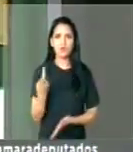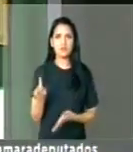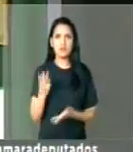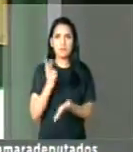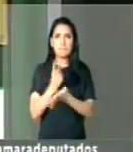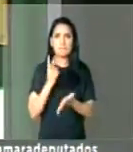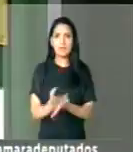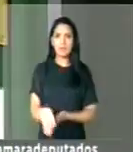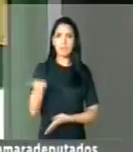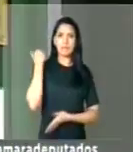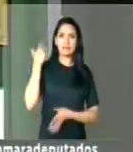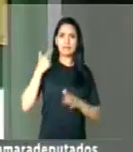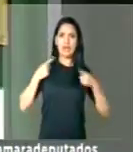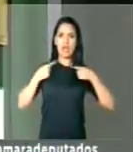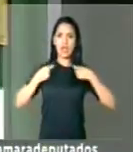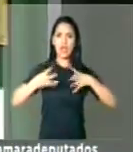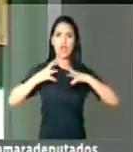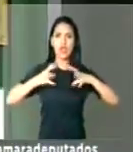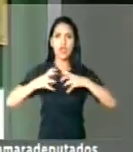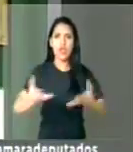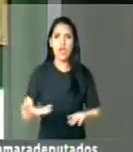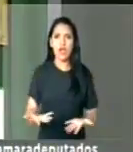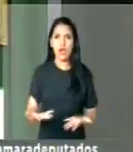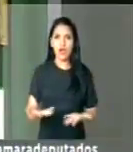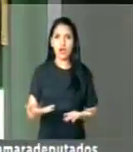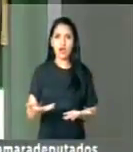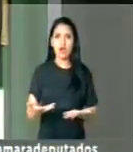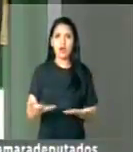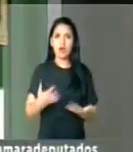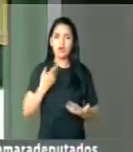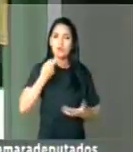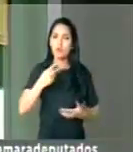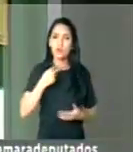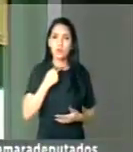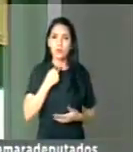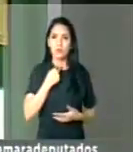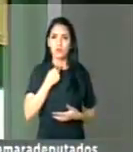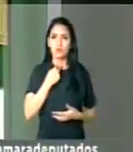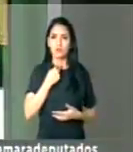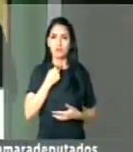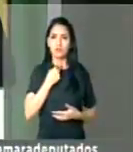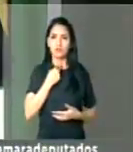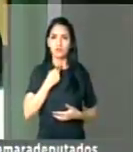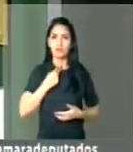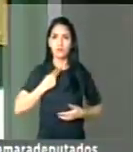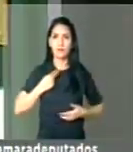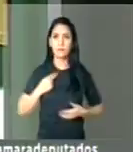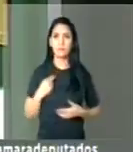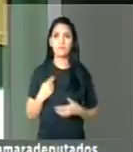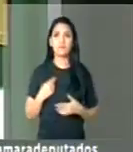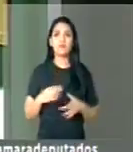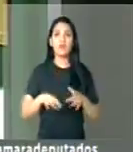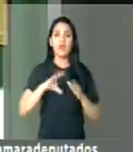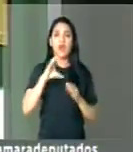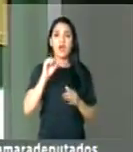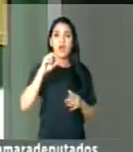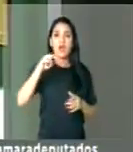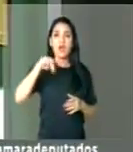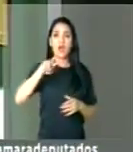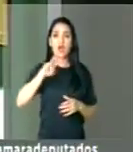de Genebra proíbe terminantemente que um exército inimigo entre num hospital para